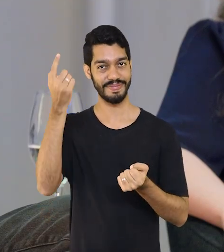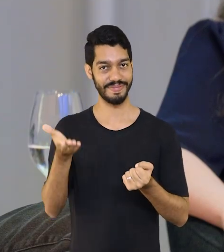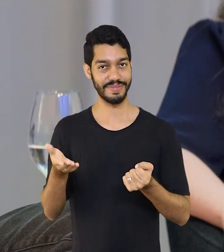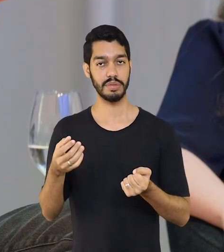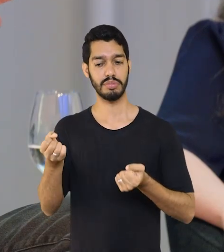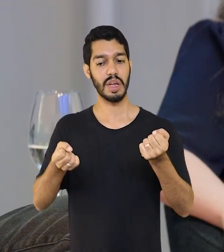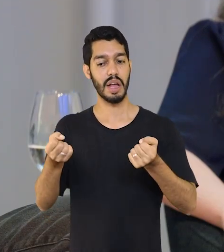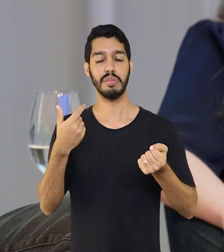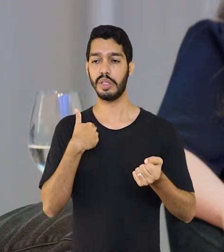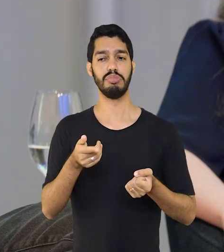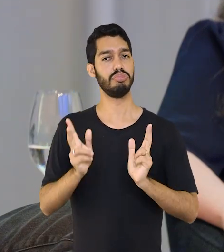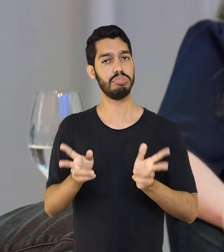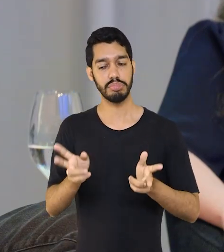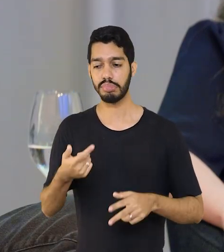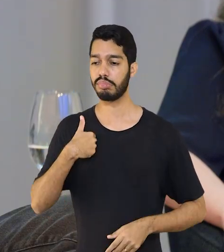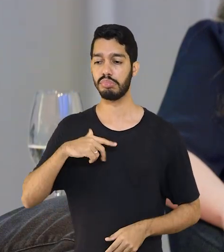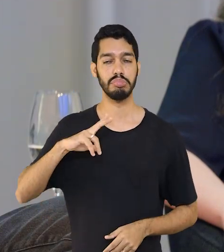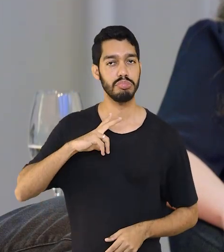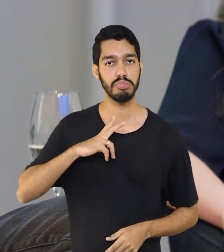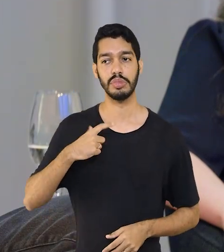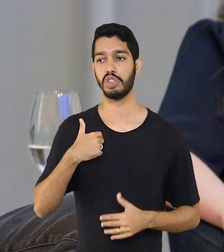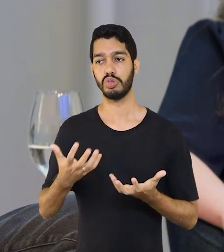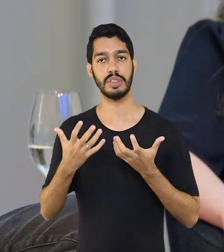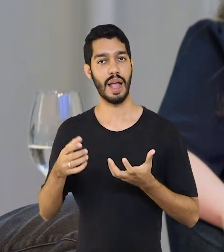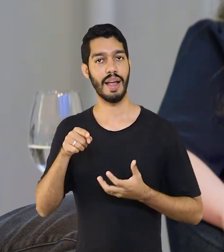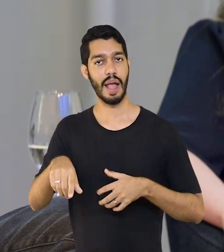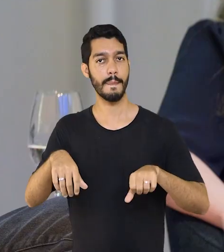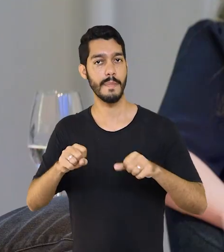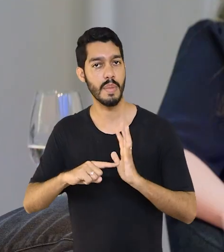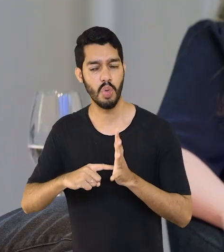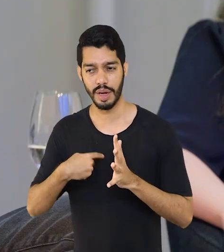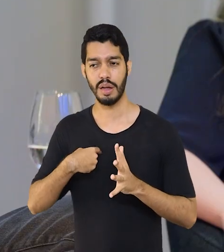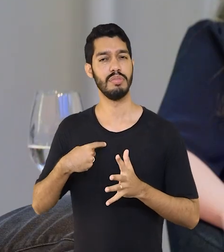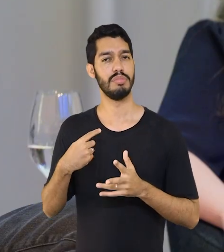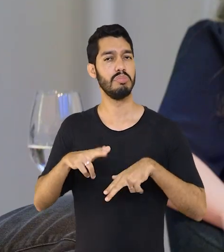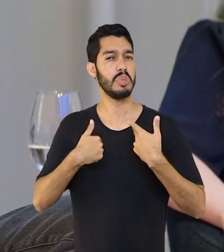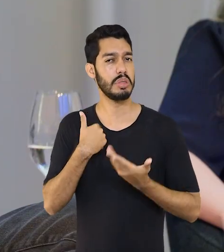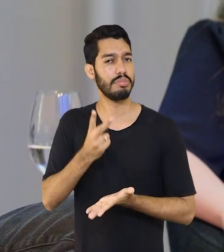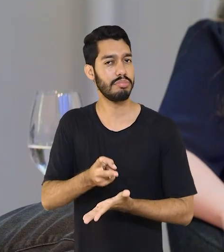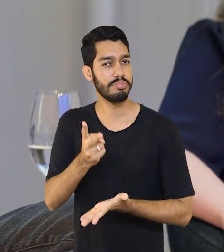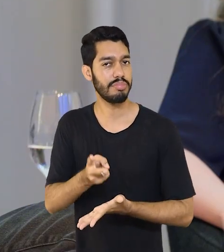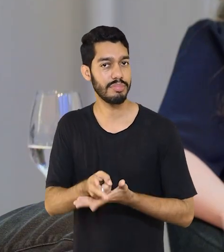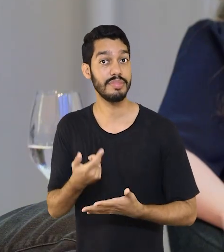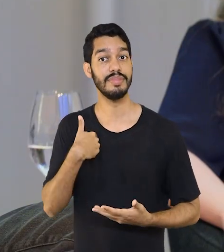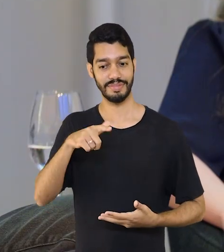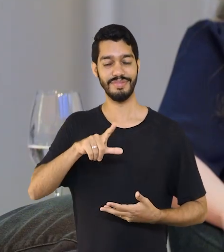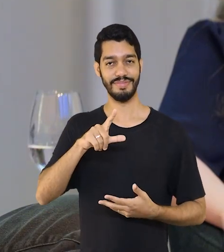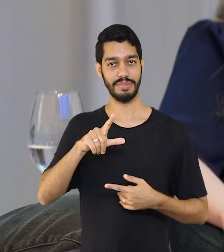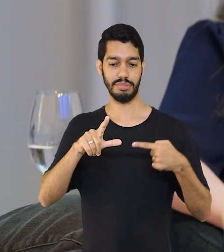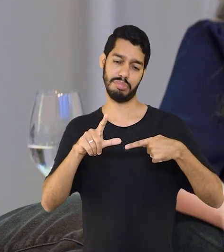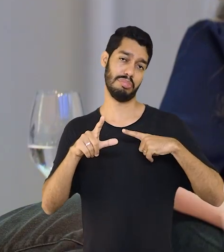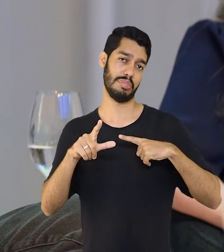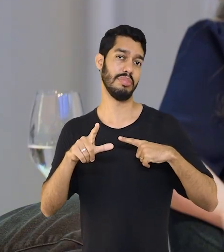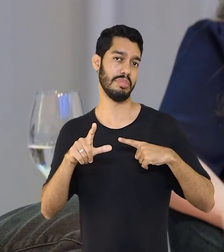continuar apostando em solução individual, transporte individual motorizado? Então, a gente sabe, a literatura, é isso, não estou trazendo